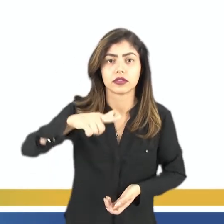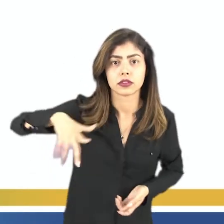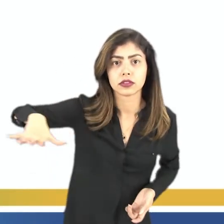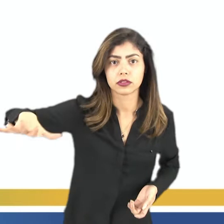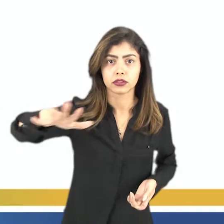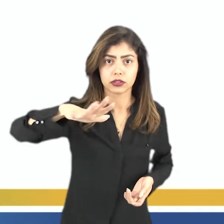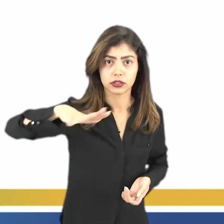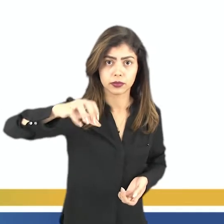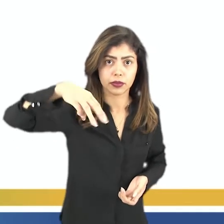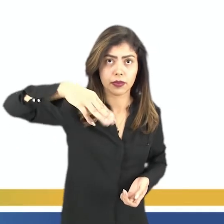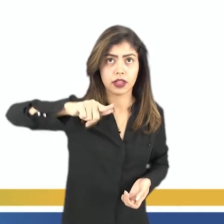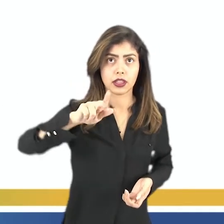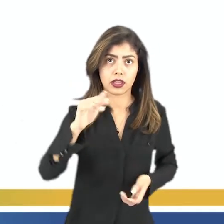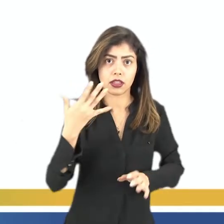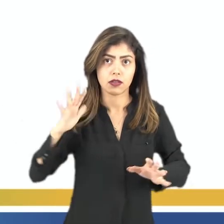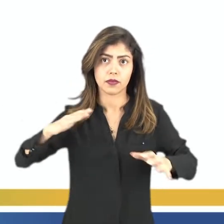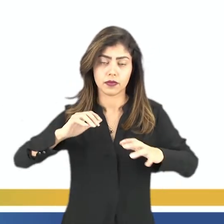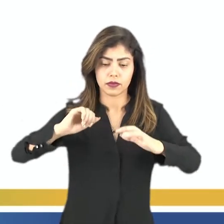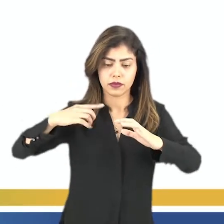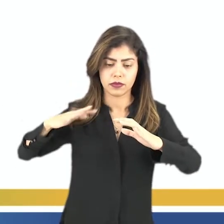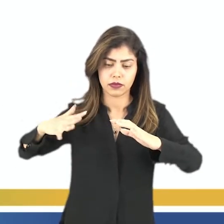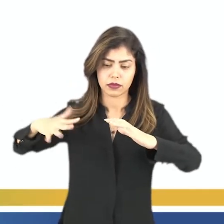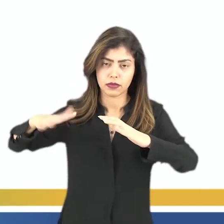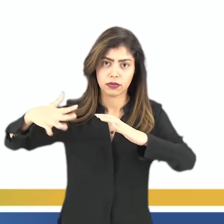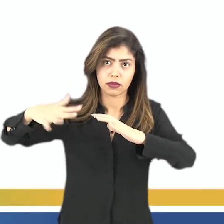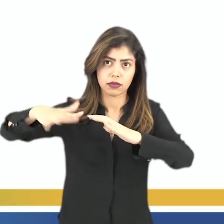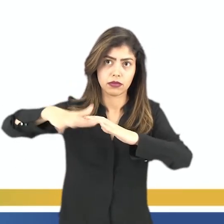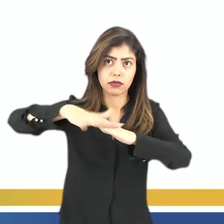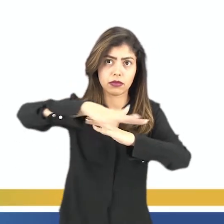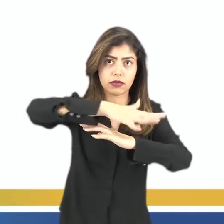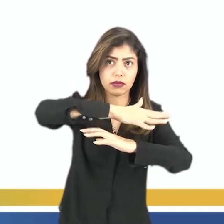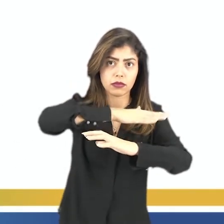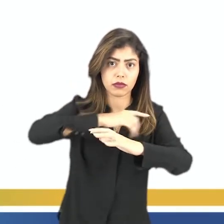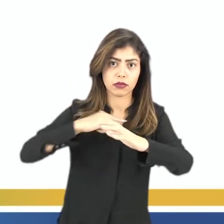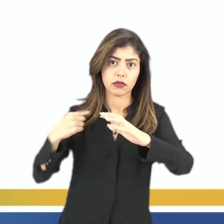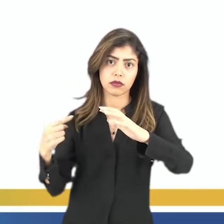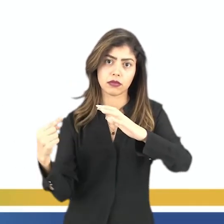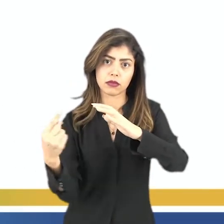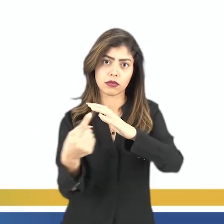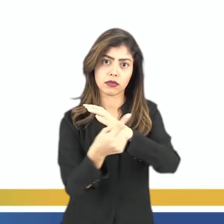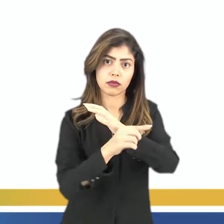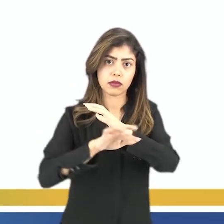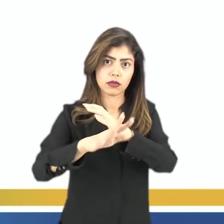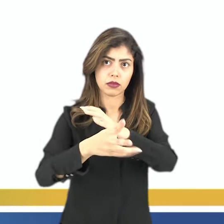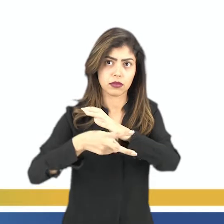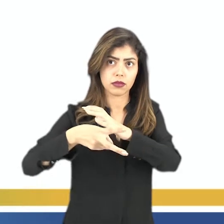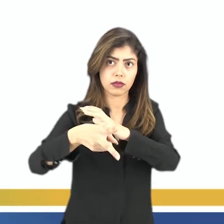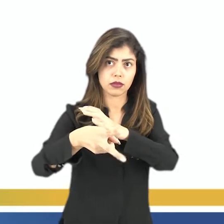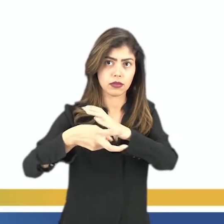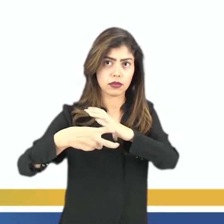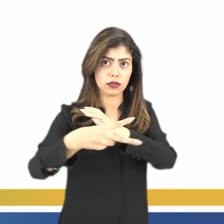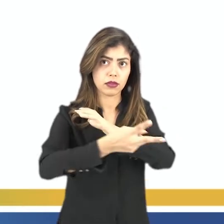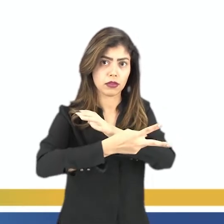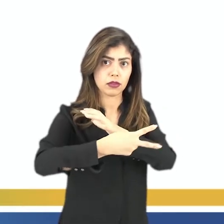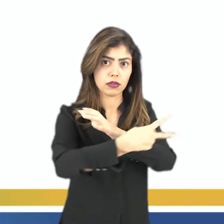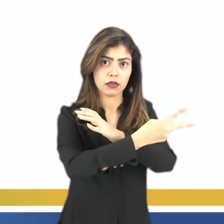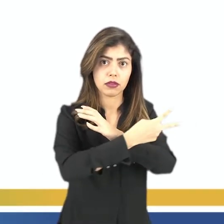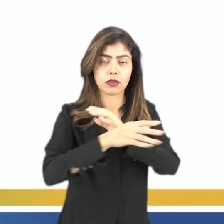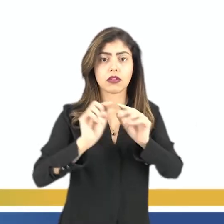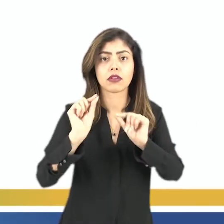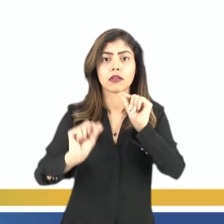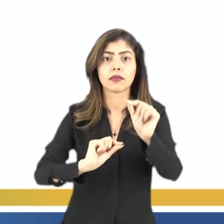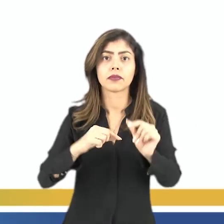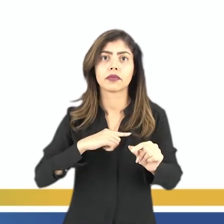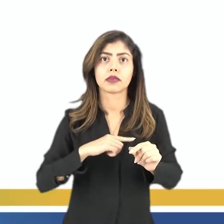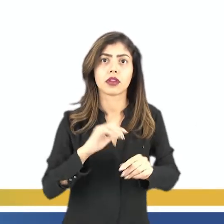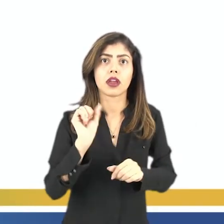ali com campo elétrico, mas não necessariamente você tem a fotografia, então você usa a simbologia. E a